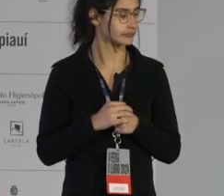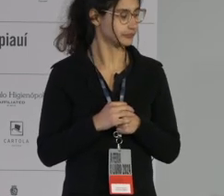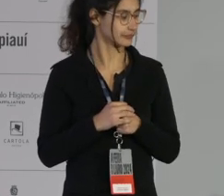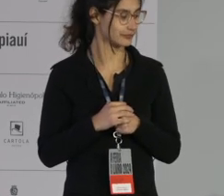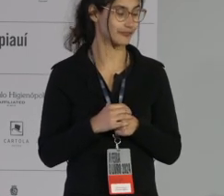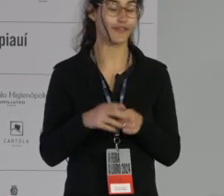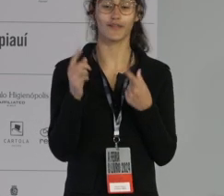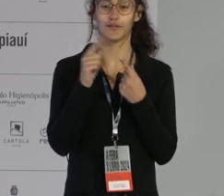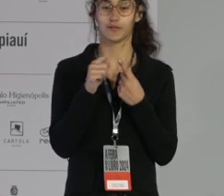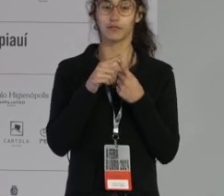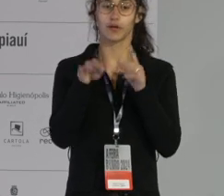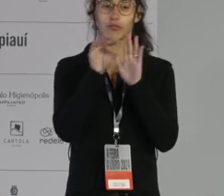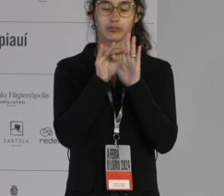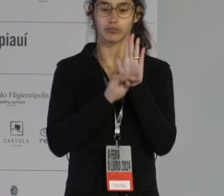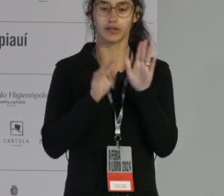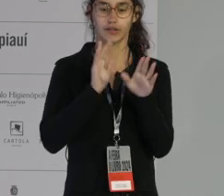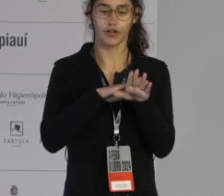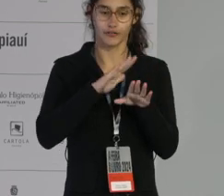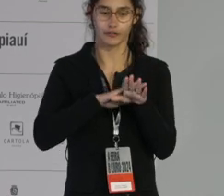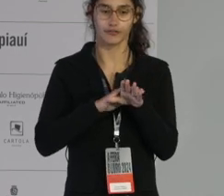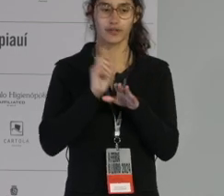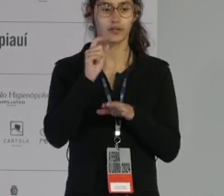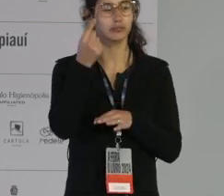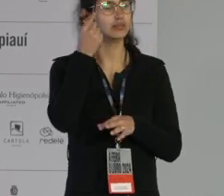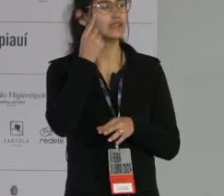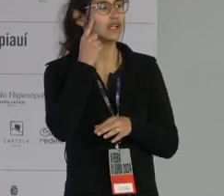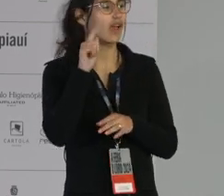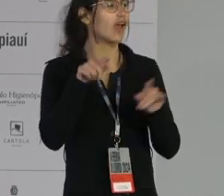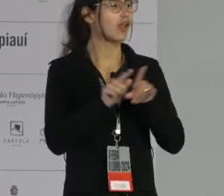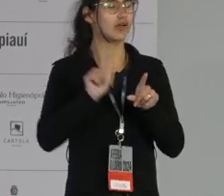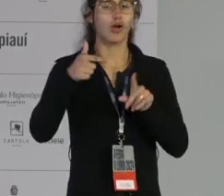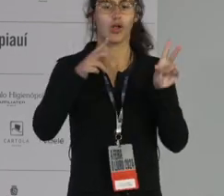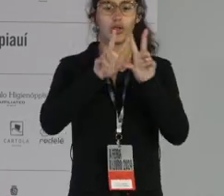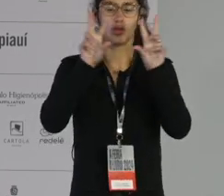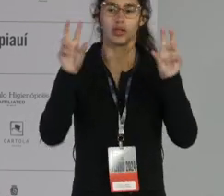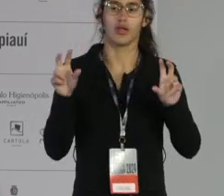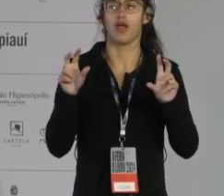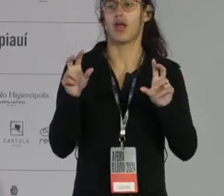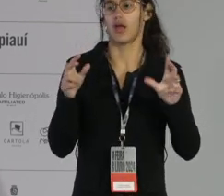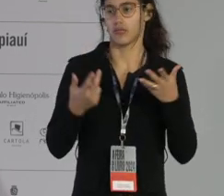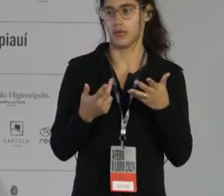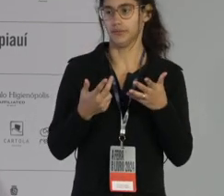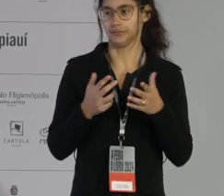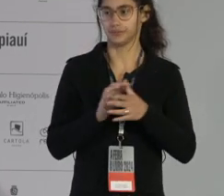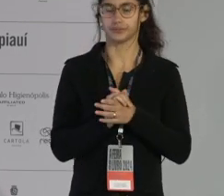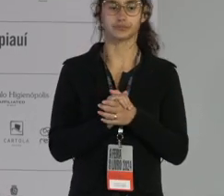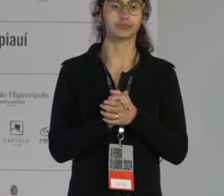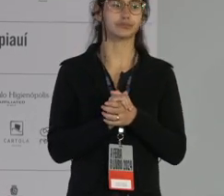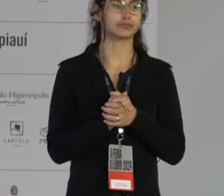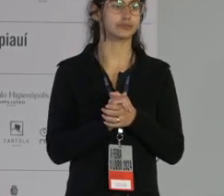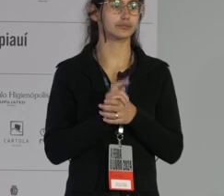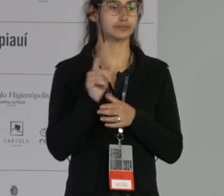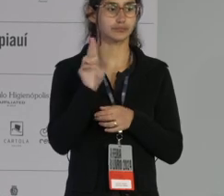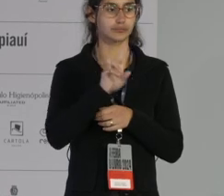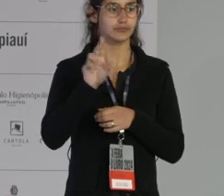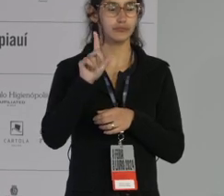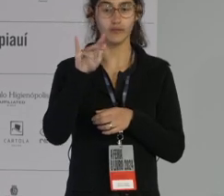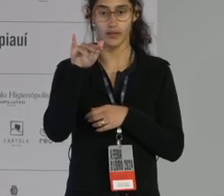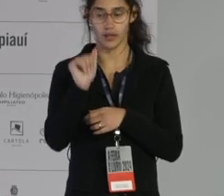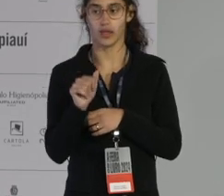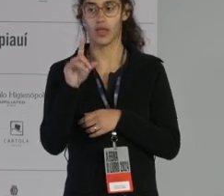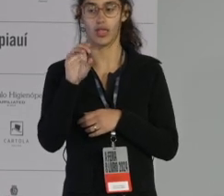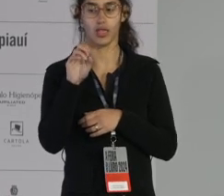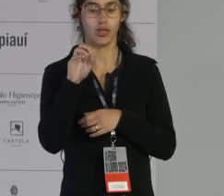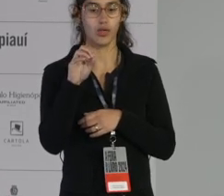A primeira ordem que eu fiz, eu pensei, era até um outro título do livro. O livro ia chamar Guia de Bolso